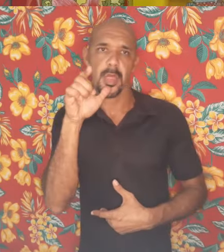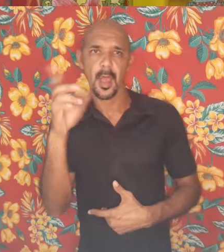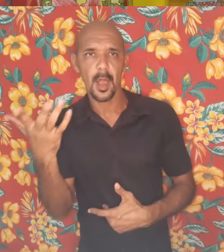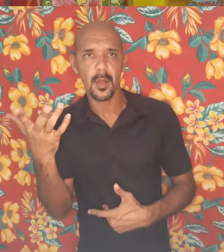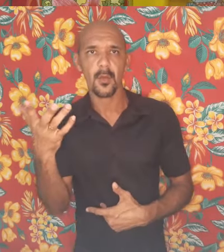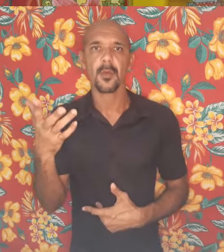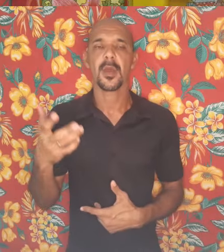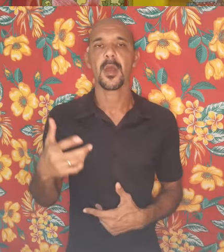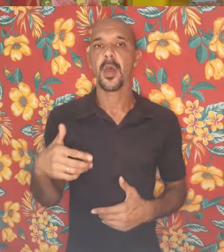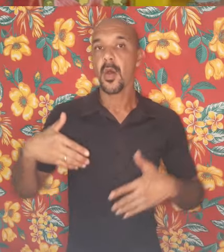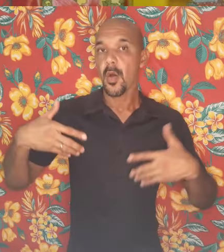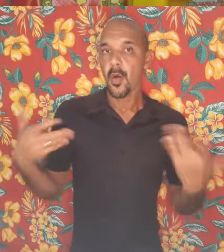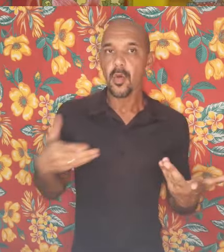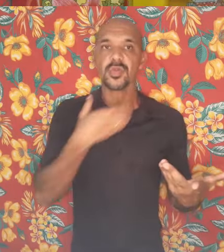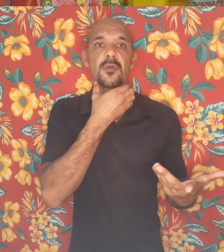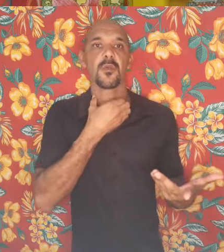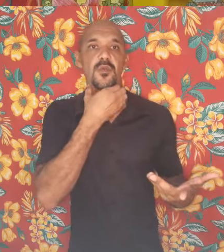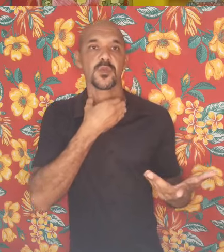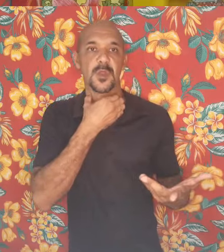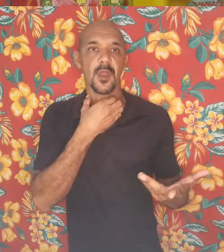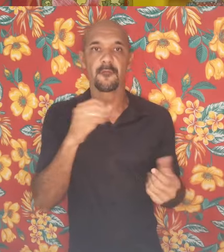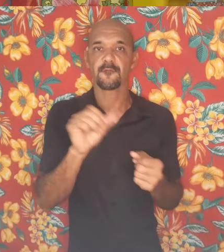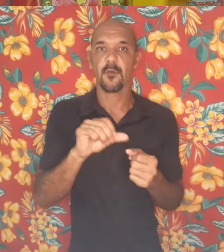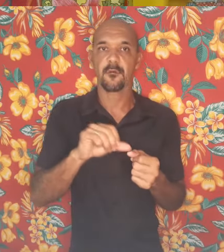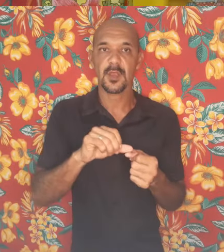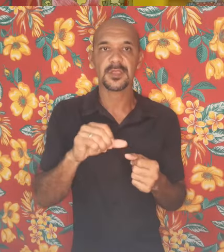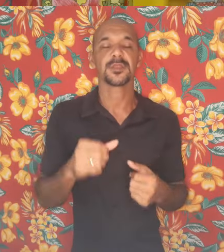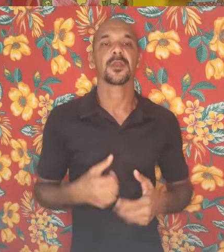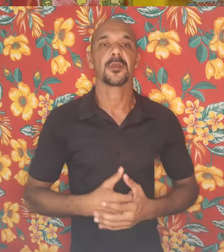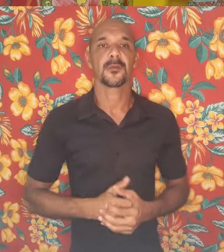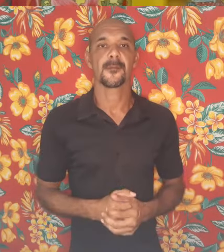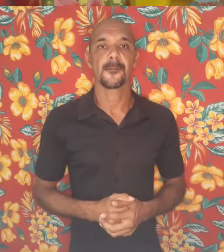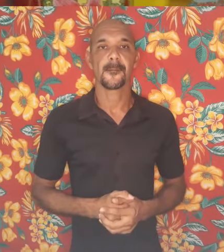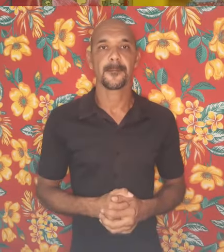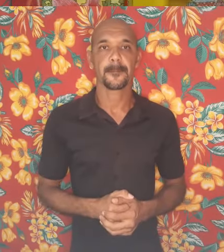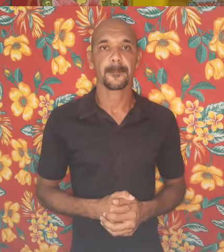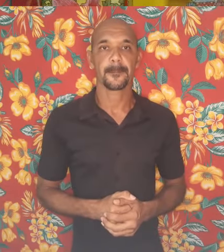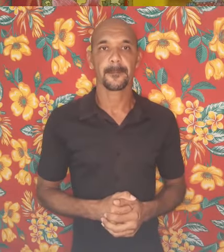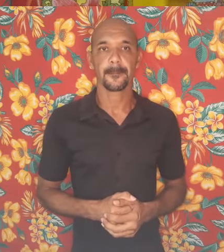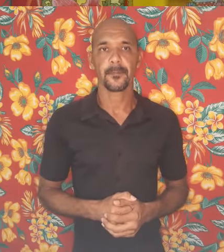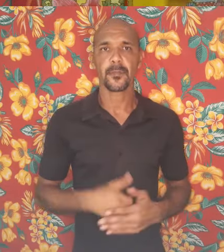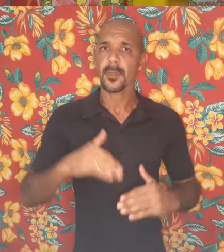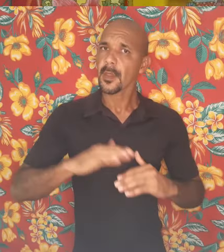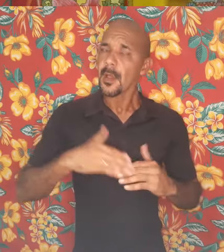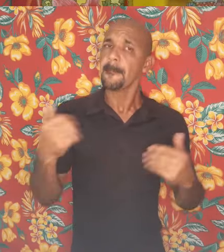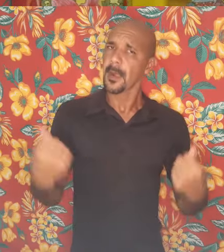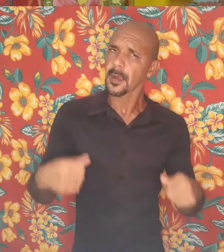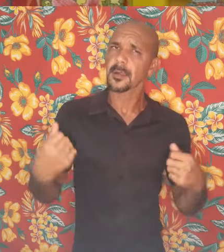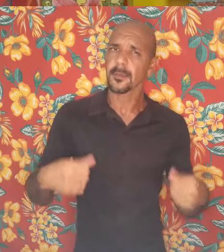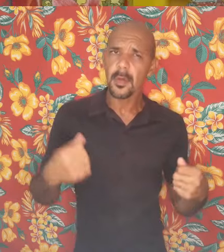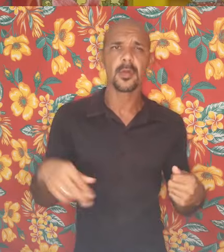o pescoço e os braços do boneco com cano de PVC. Você pode utilizar outro material também. Você